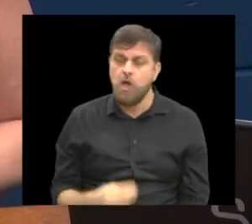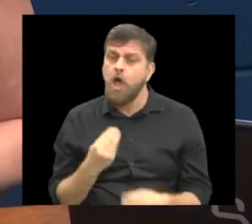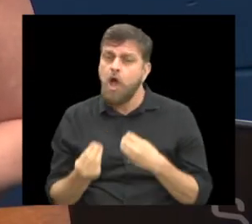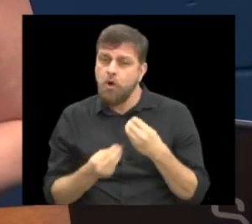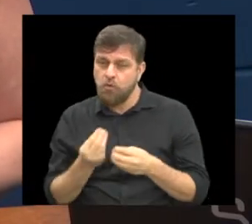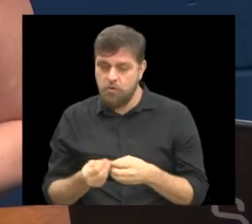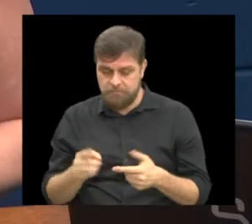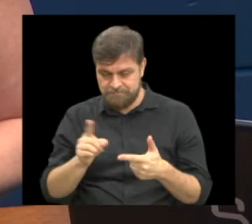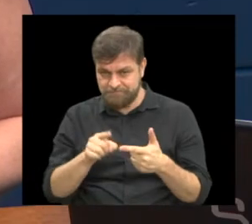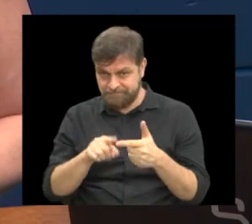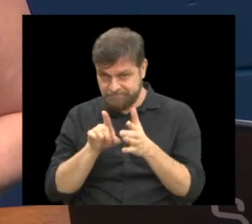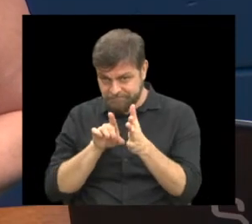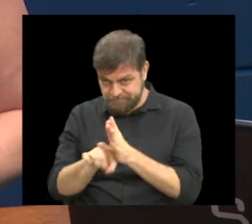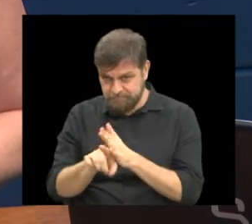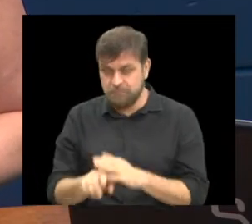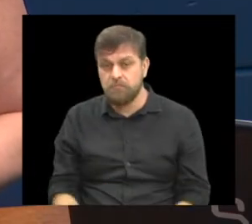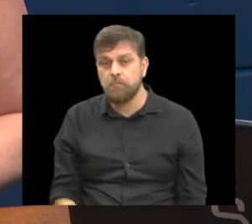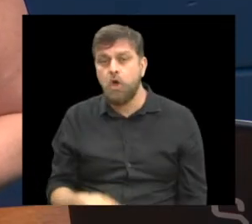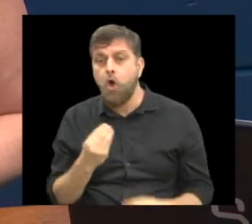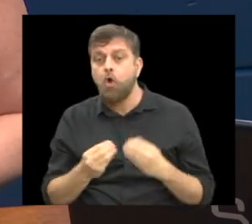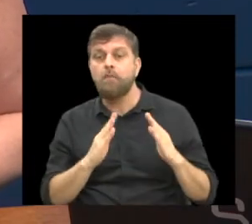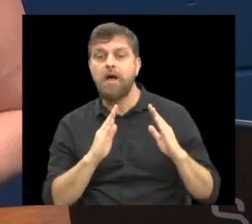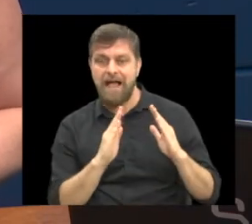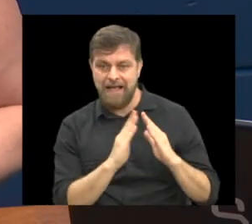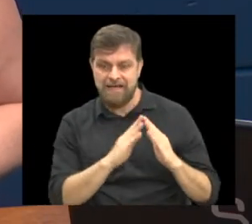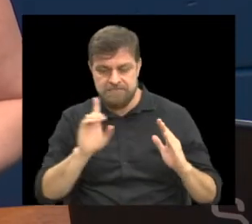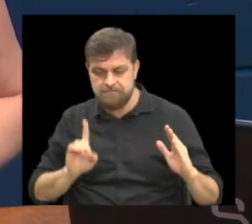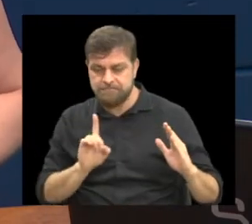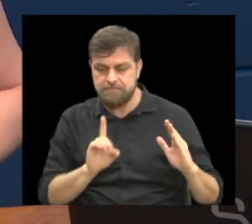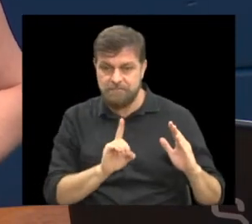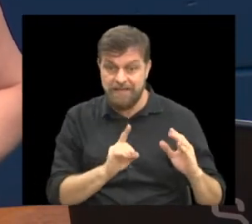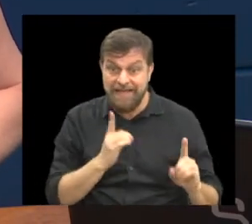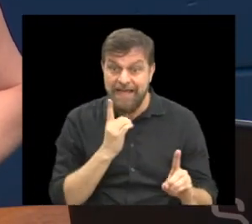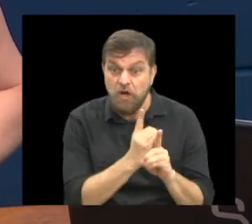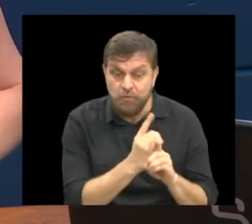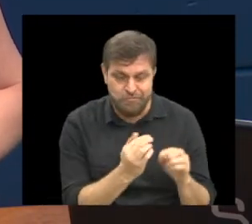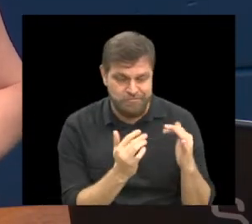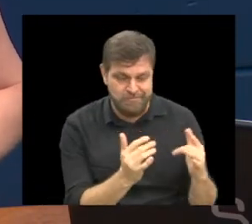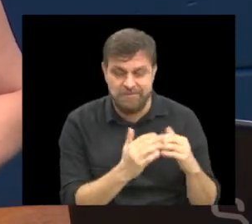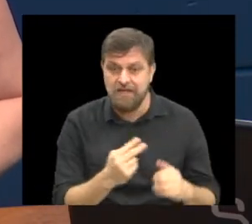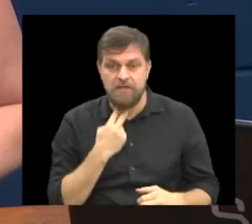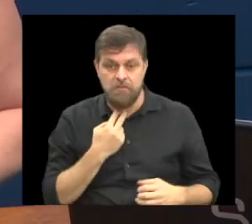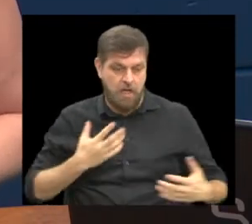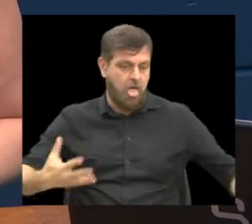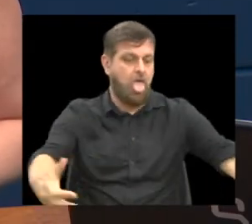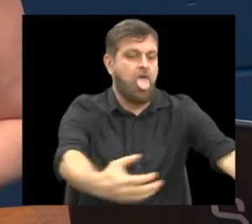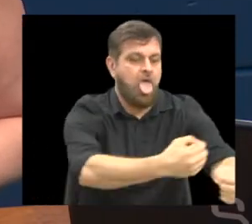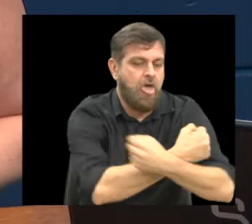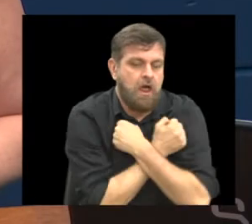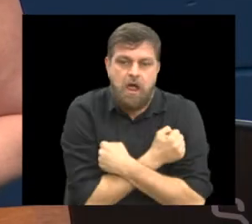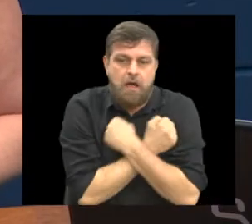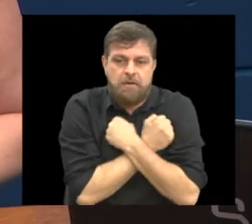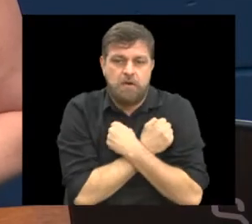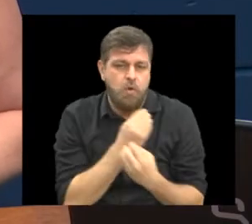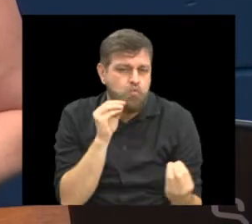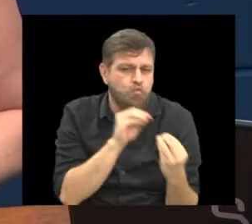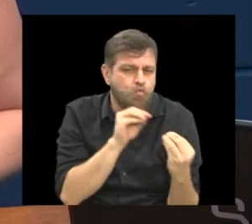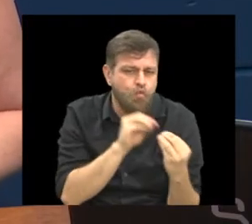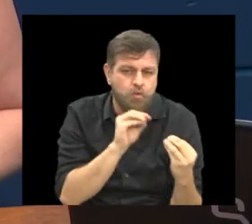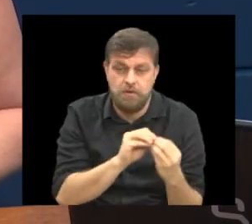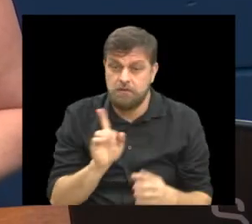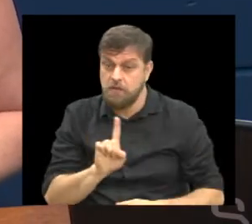né? A primeira coisa que eu peço para todo mundo, vá devagar. Não chega abraçando, não chega beijando, mas chega, se